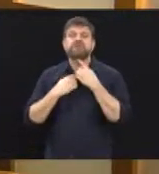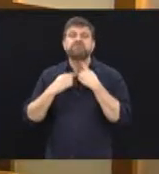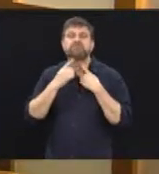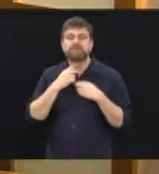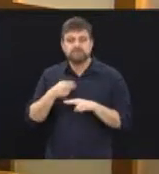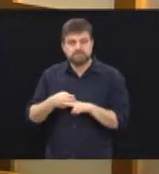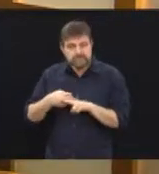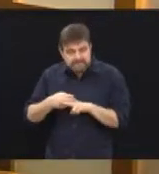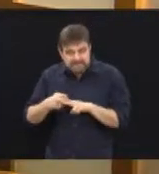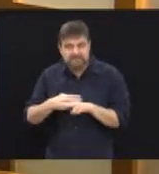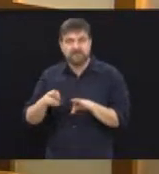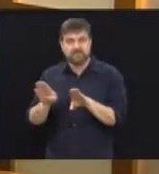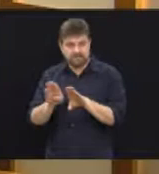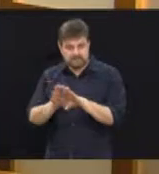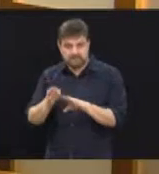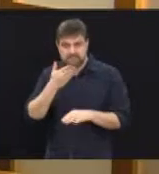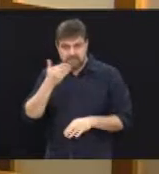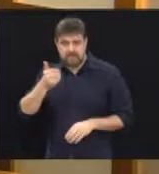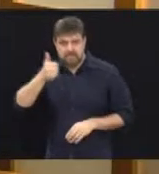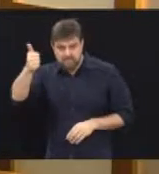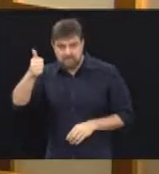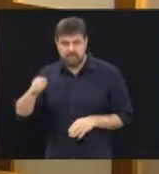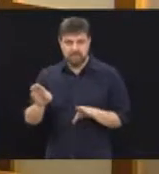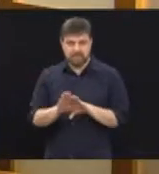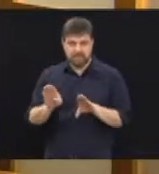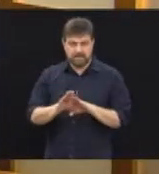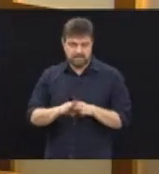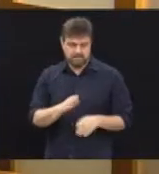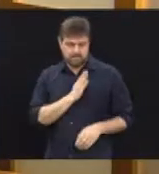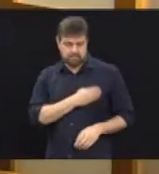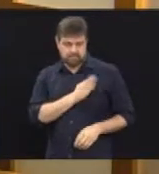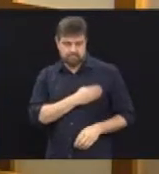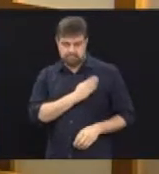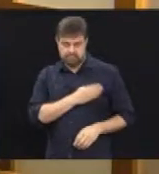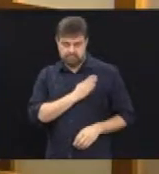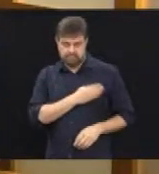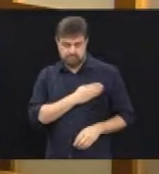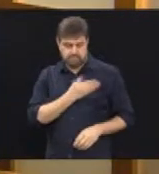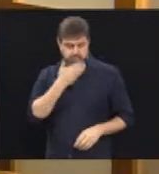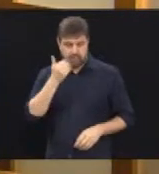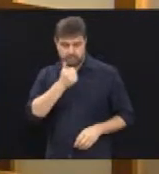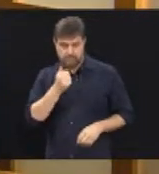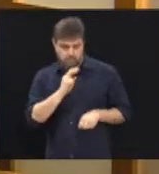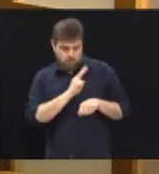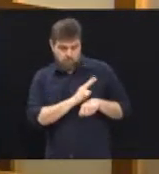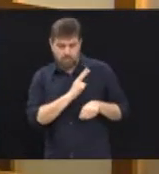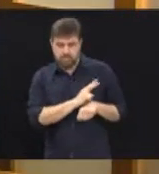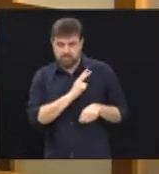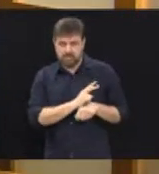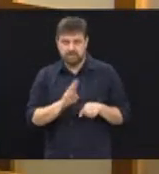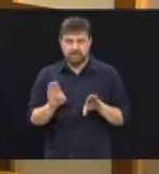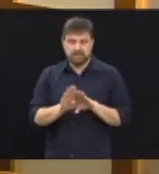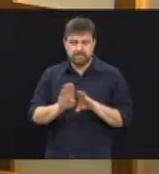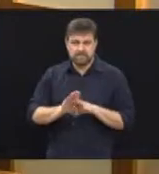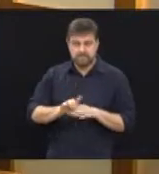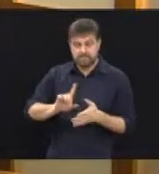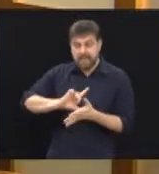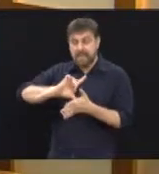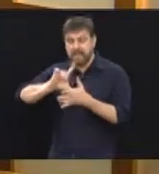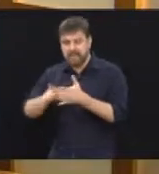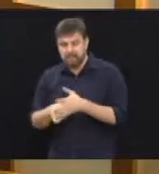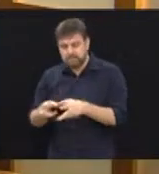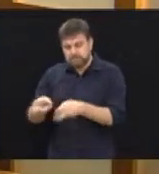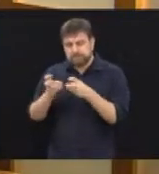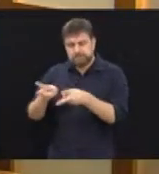os riscos de infarto, por exemplo, e como efeitos, vamos dizer assim, secundários, melhoram-se o quê? Outros sintomas